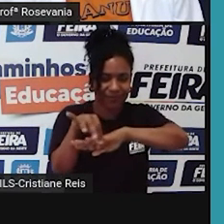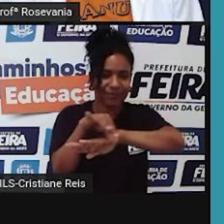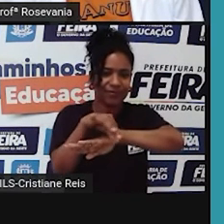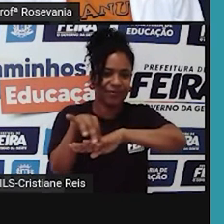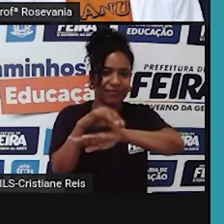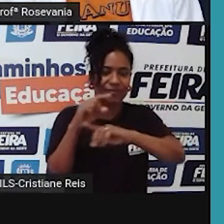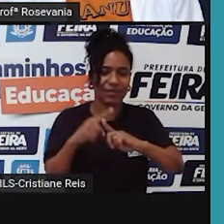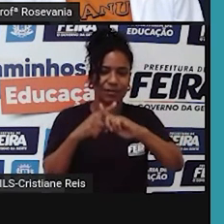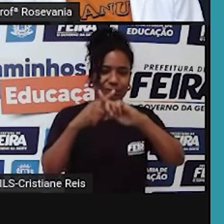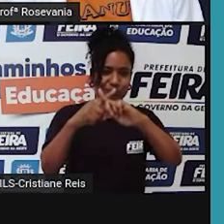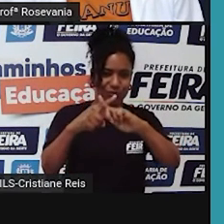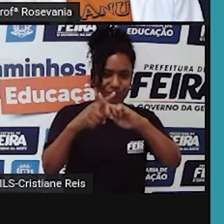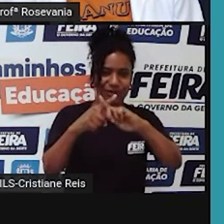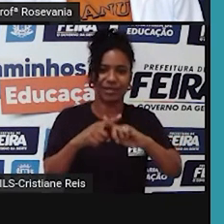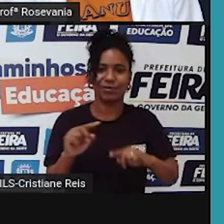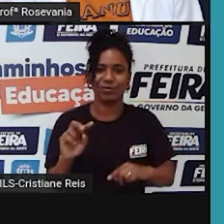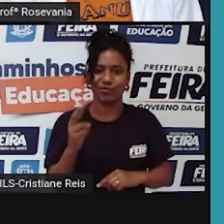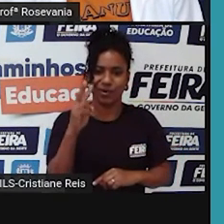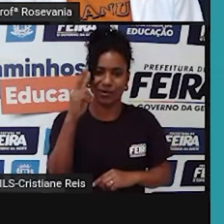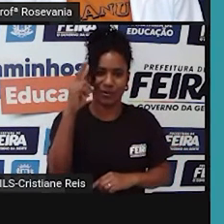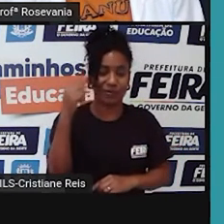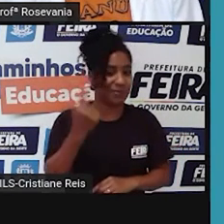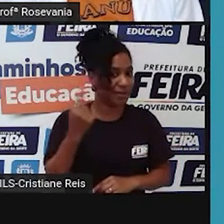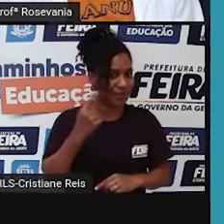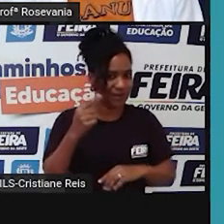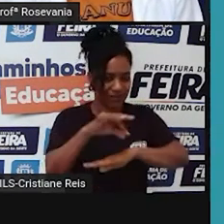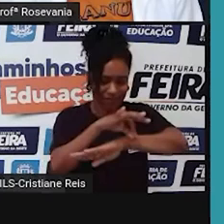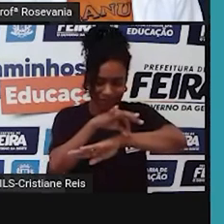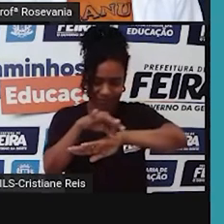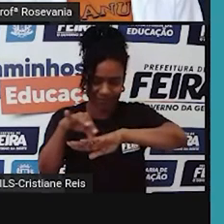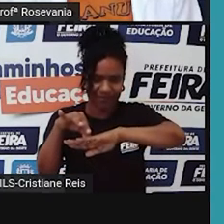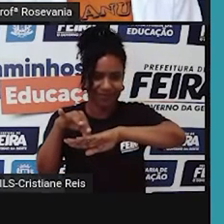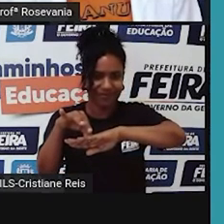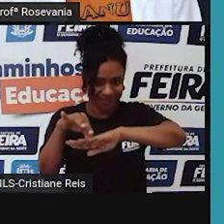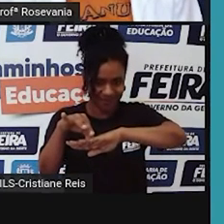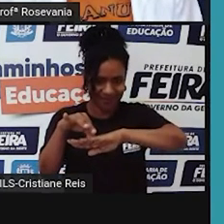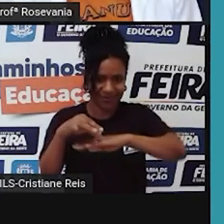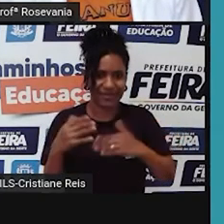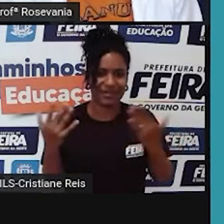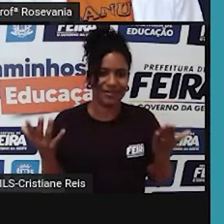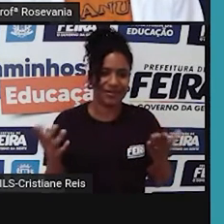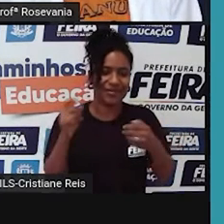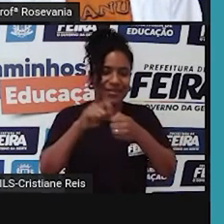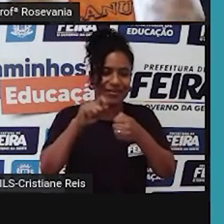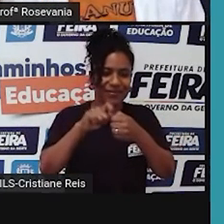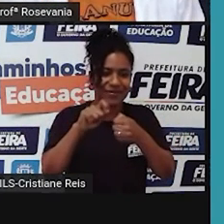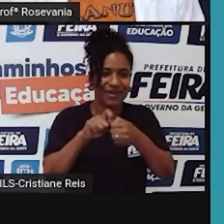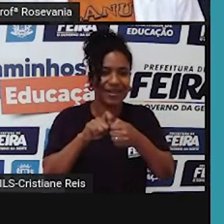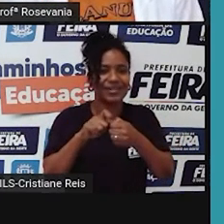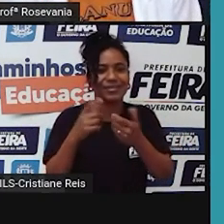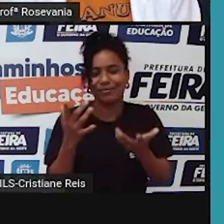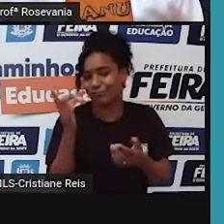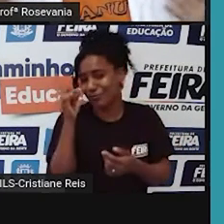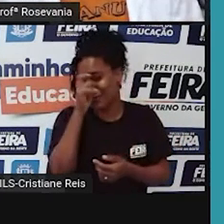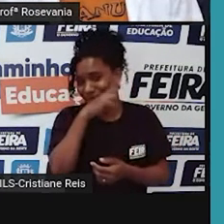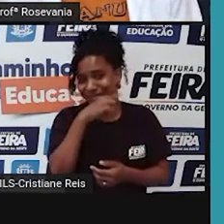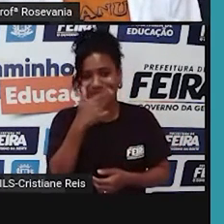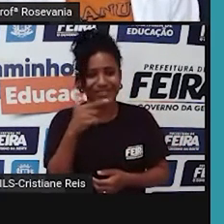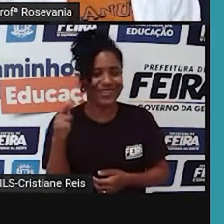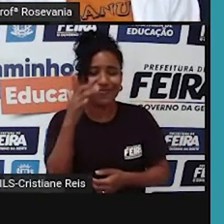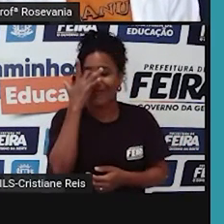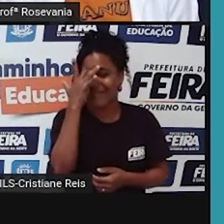multiplica por esse primeiro valor daqui, ó, que a gente tem na escala. É assim que a gente acha. Nada muito difícil, tudo